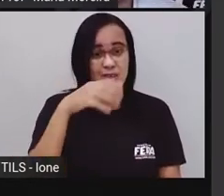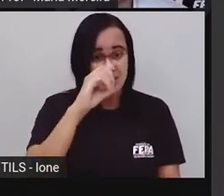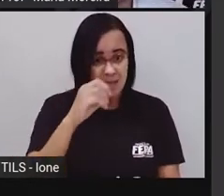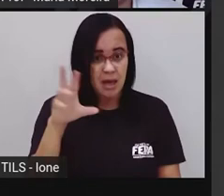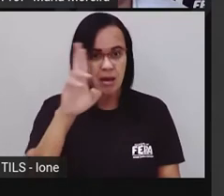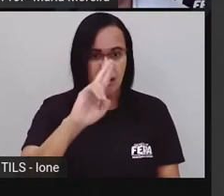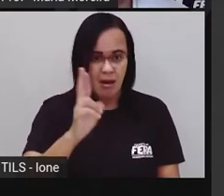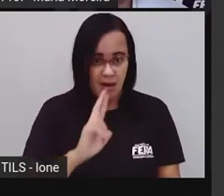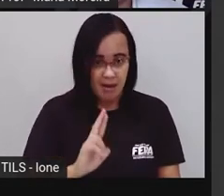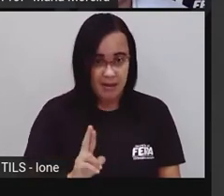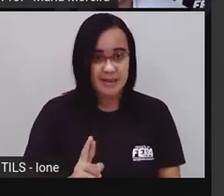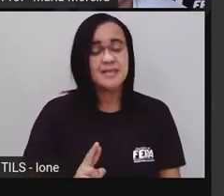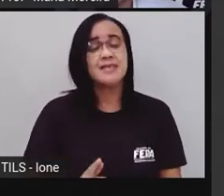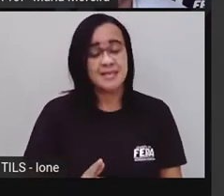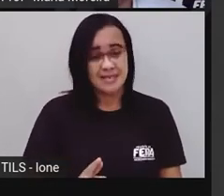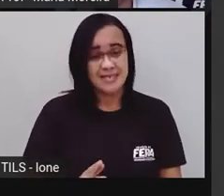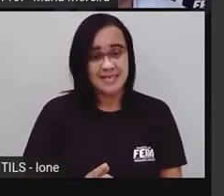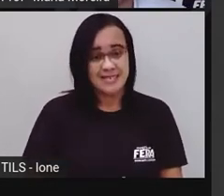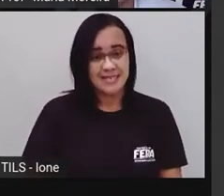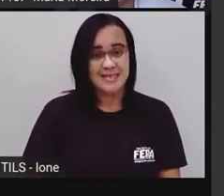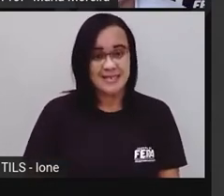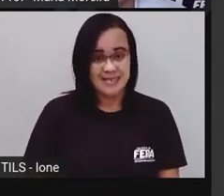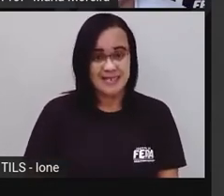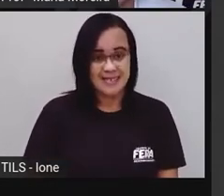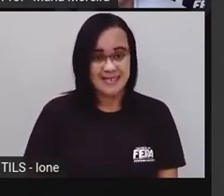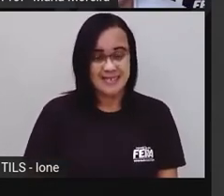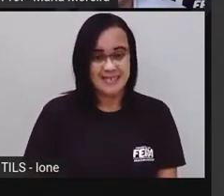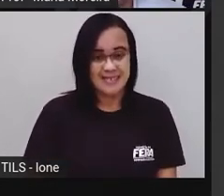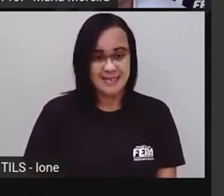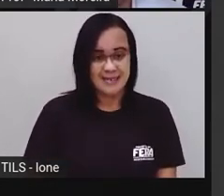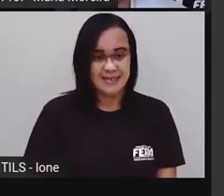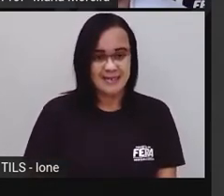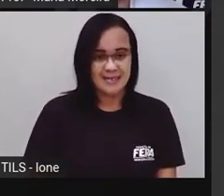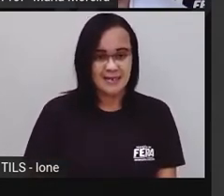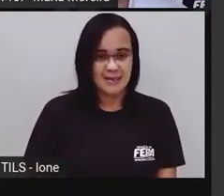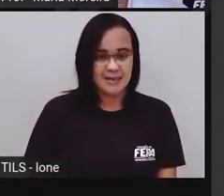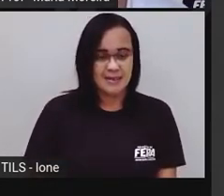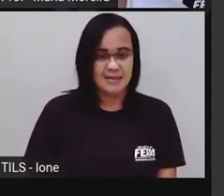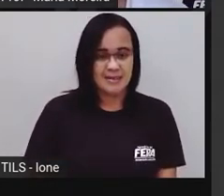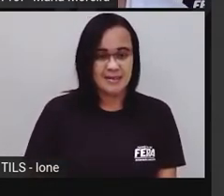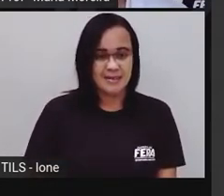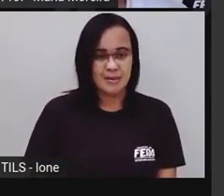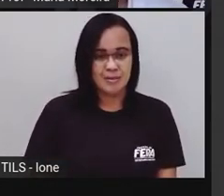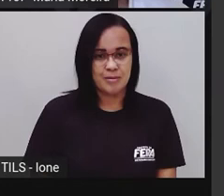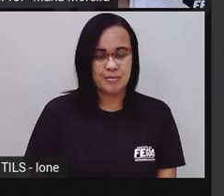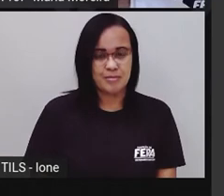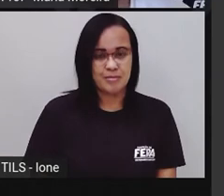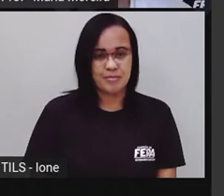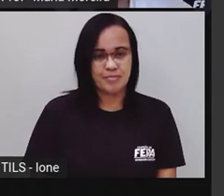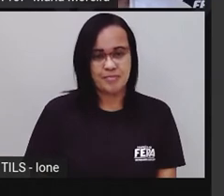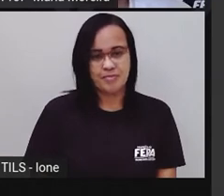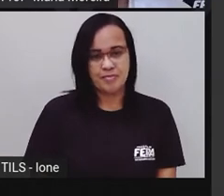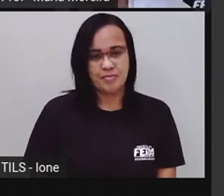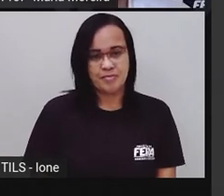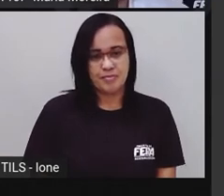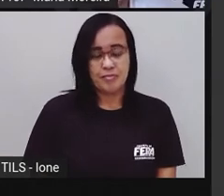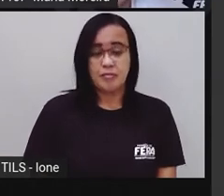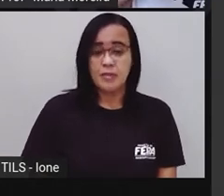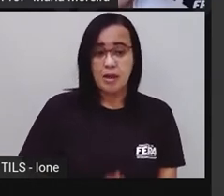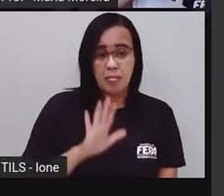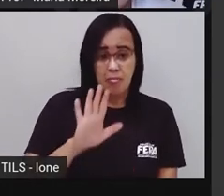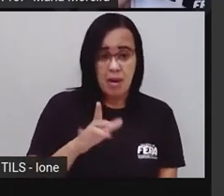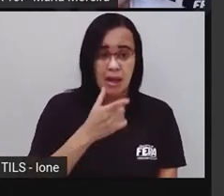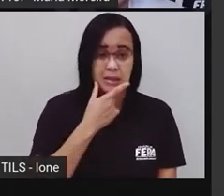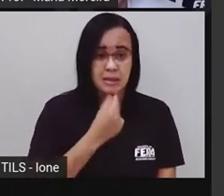ganhou quando Ó tem reais do pai dele certo sem ar e ele